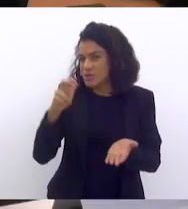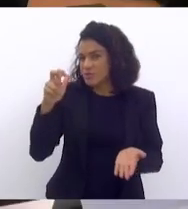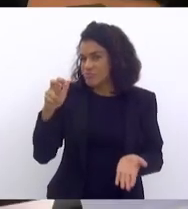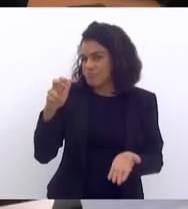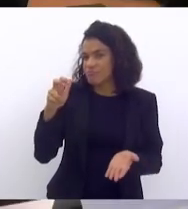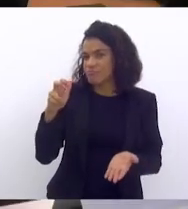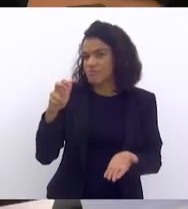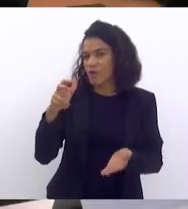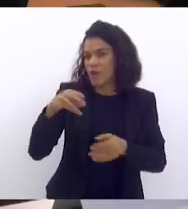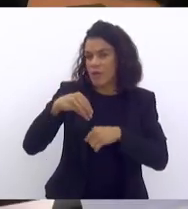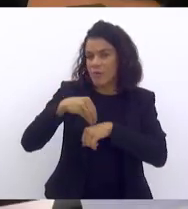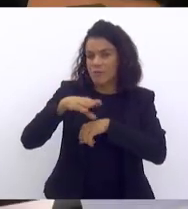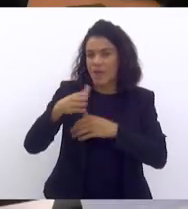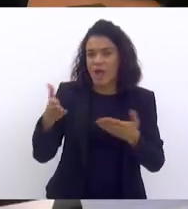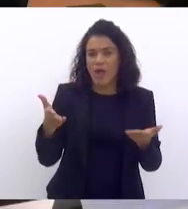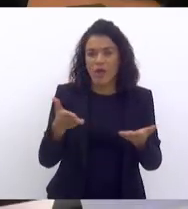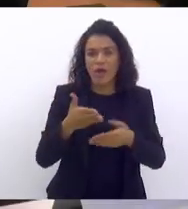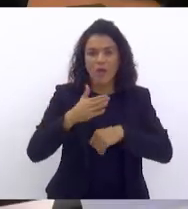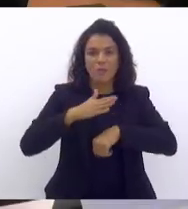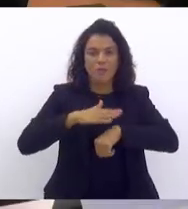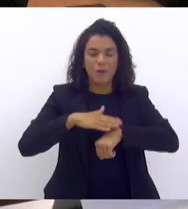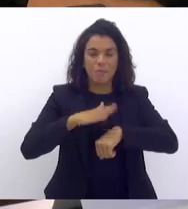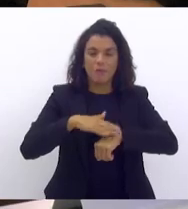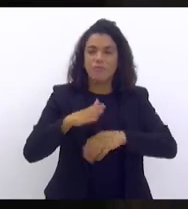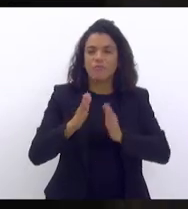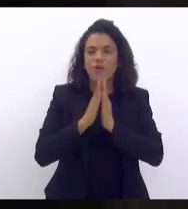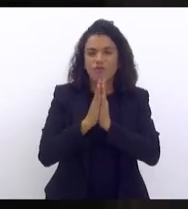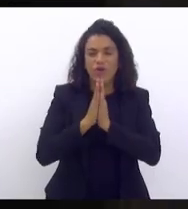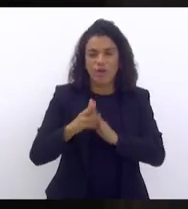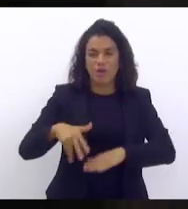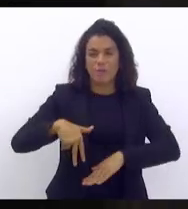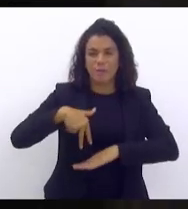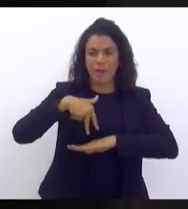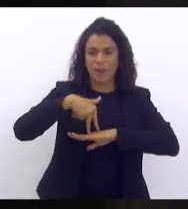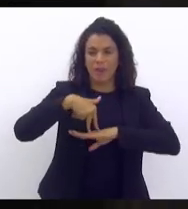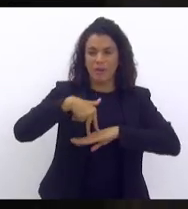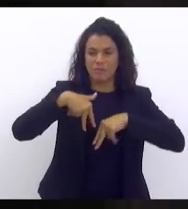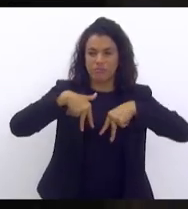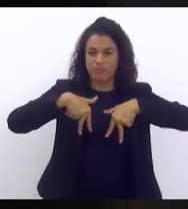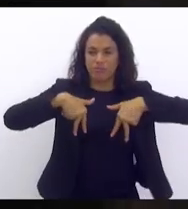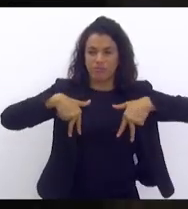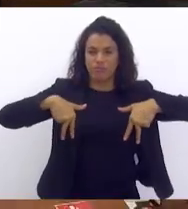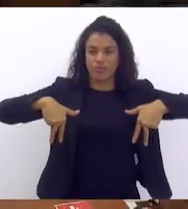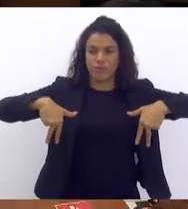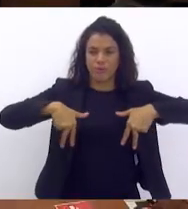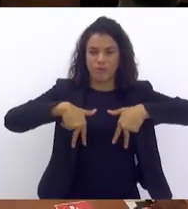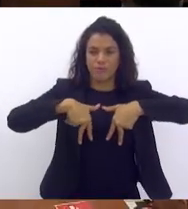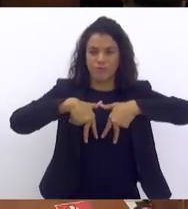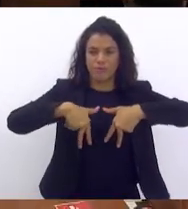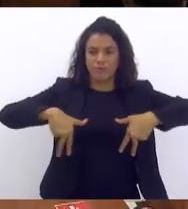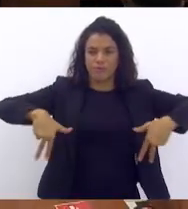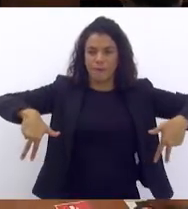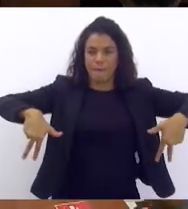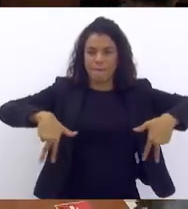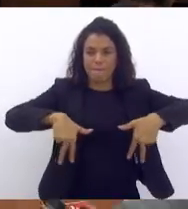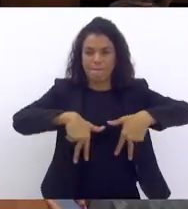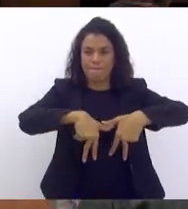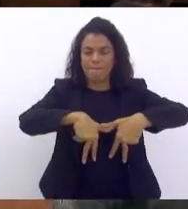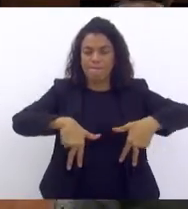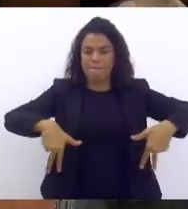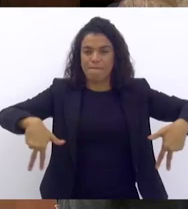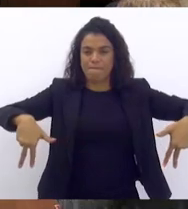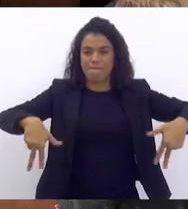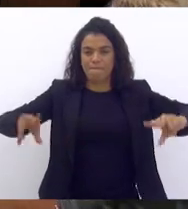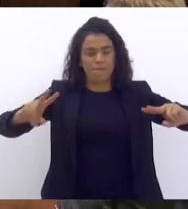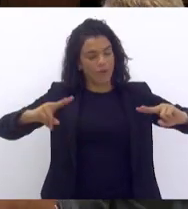que, nesse momento, todo mundo se coloque de pé, por favor. Tá? É uma coisa simples que cada um vai fazer. Olha